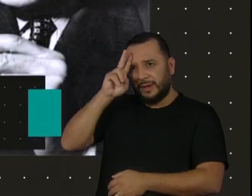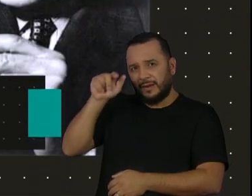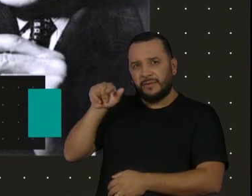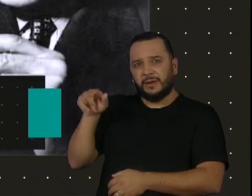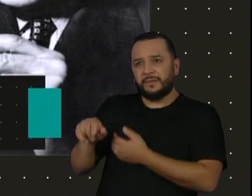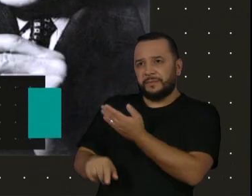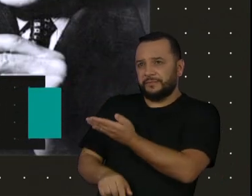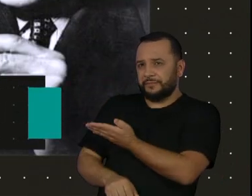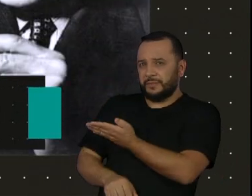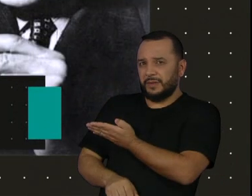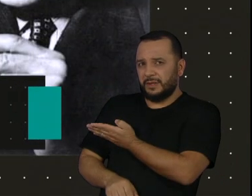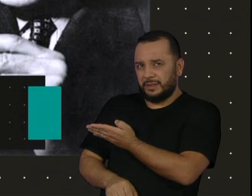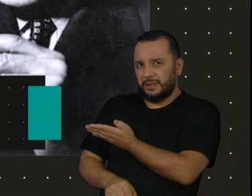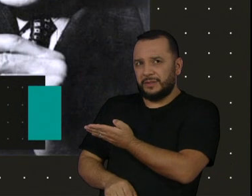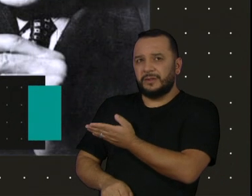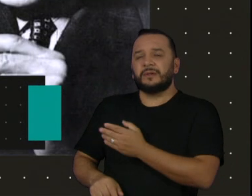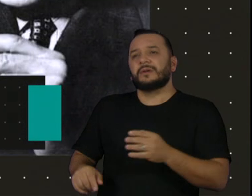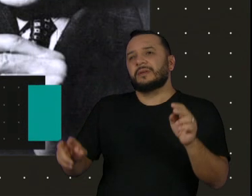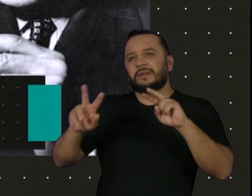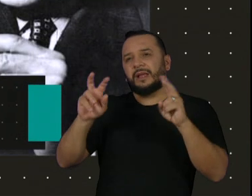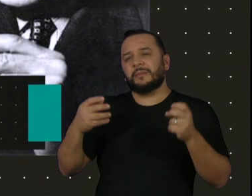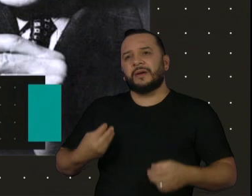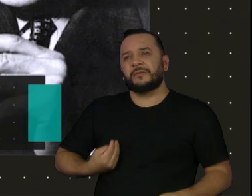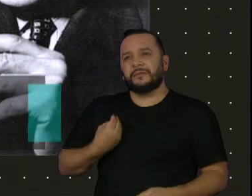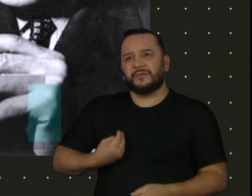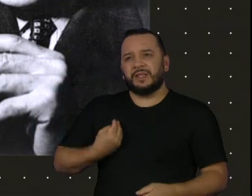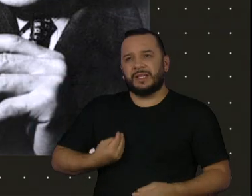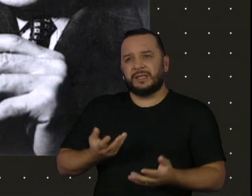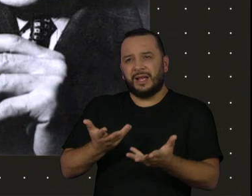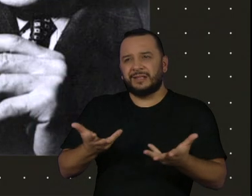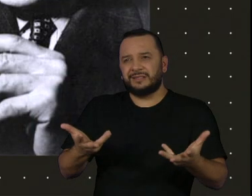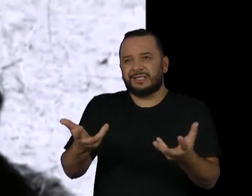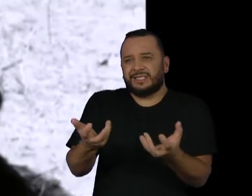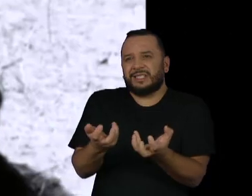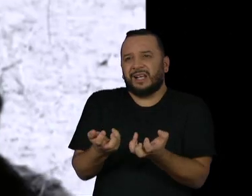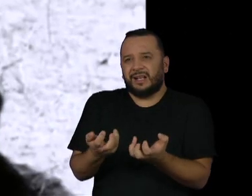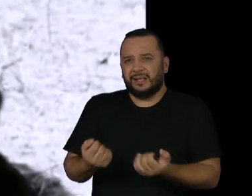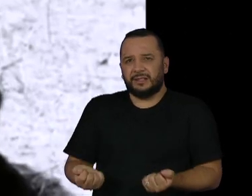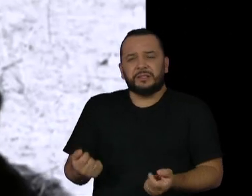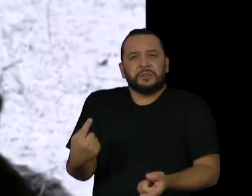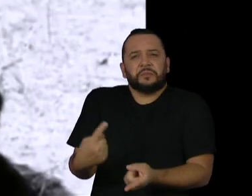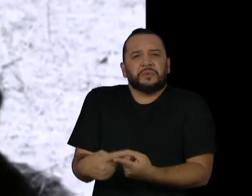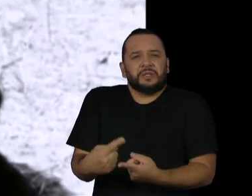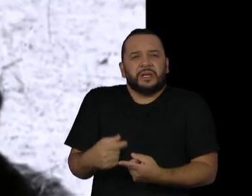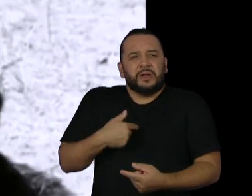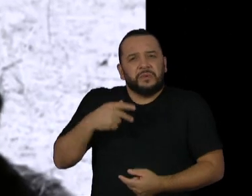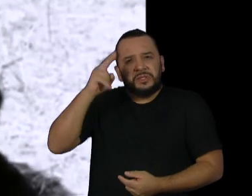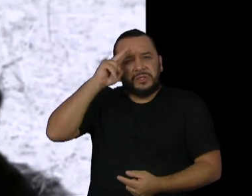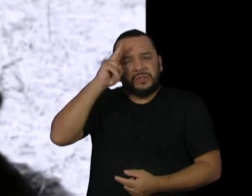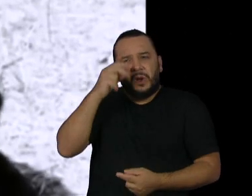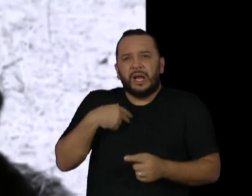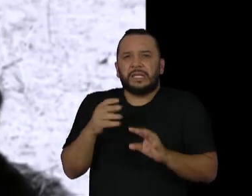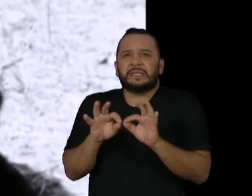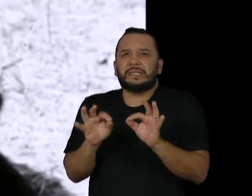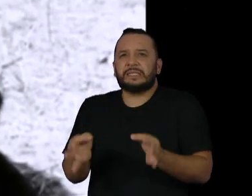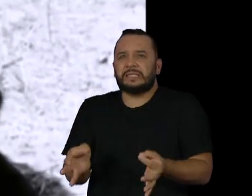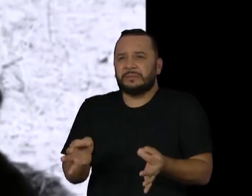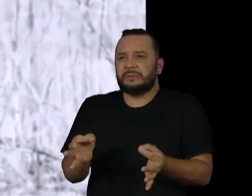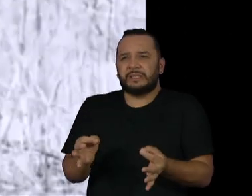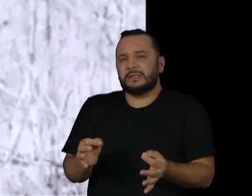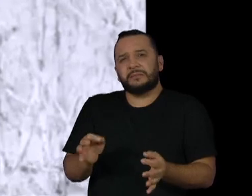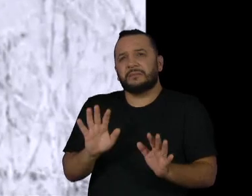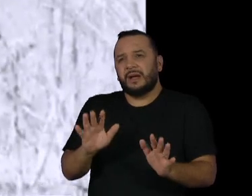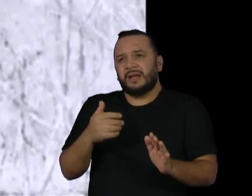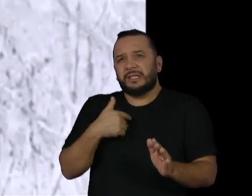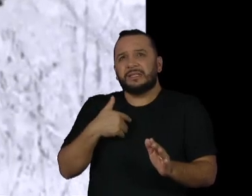E o livro dele, Vidas Secas. Por que eu vou escrever uma história superficial, boba, com uma visão de sulista sobre uma